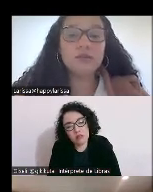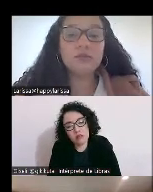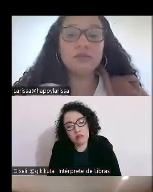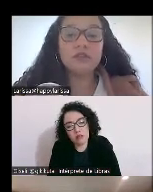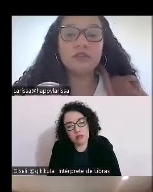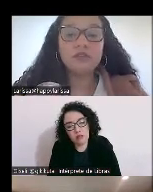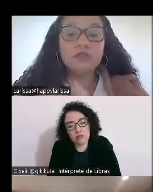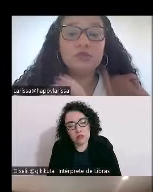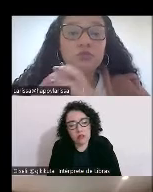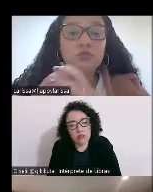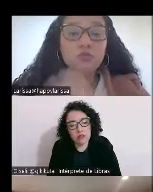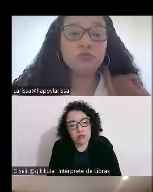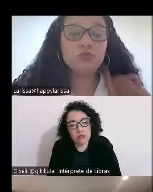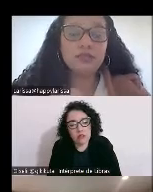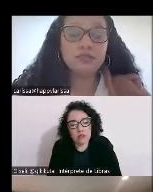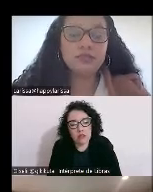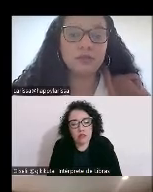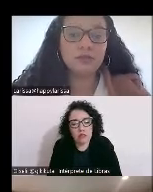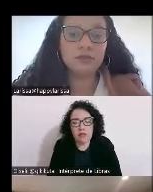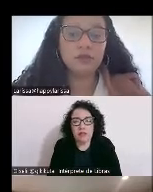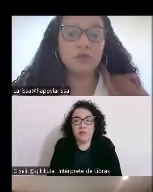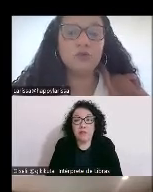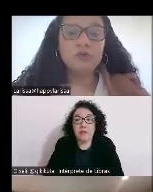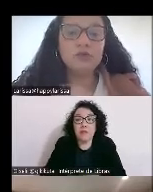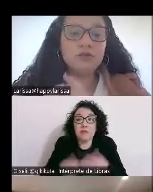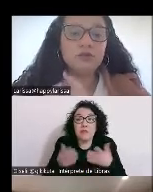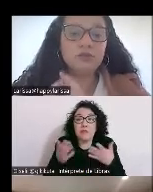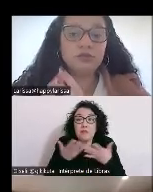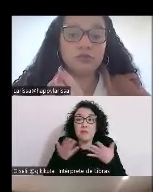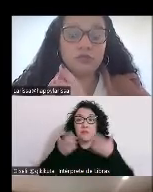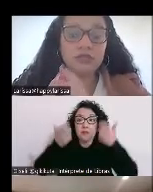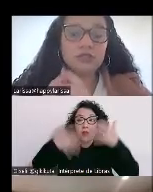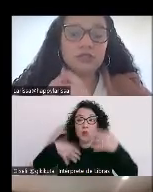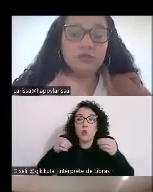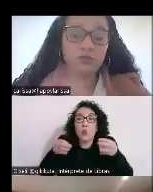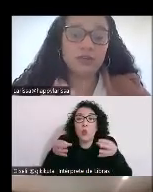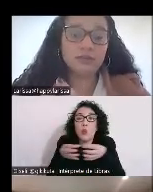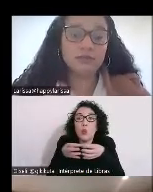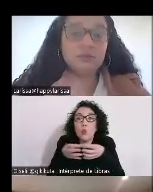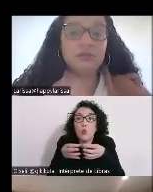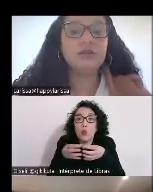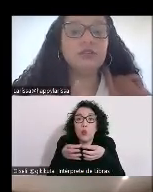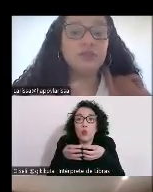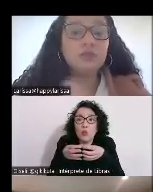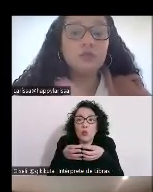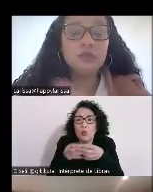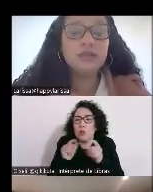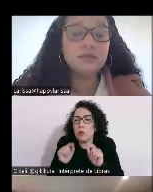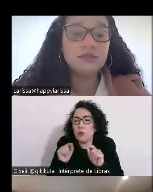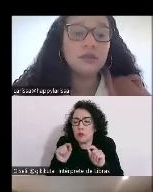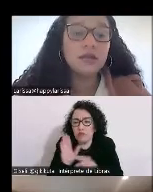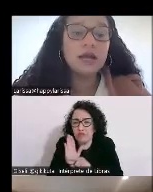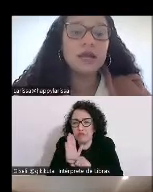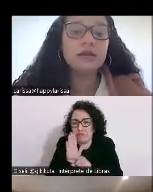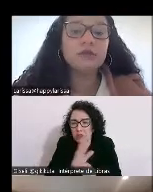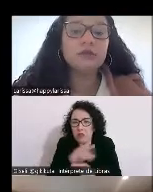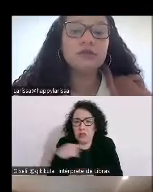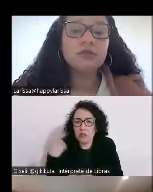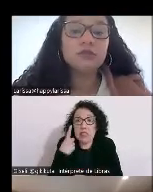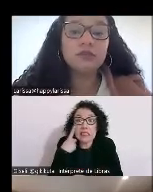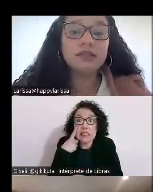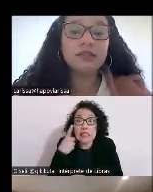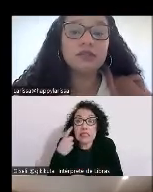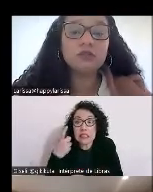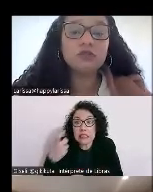ele está começando a falar sobre os grupos de enriquecimento. O que esses grupos fazem? Primeiro, eles têm um interesse em comum.